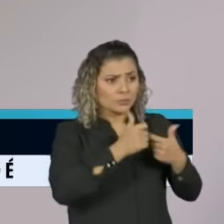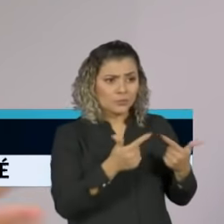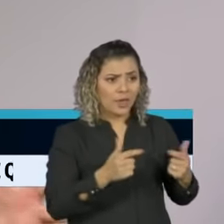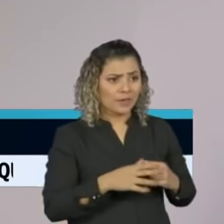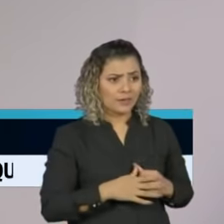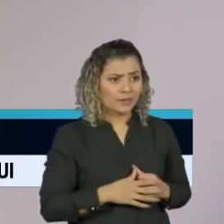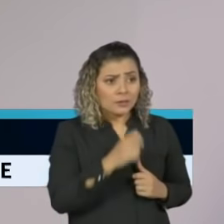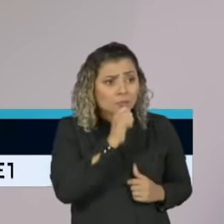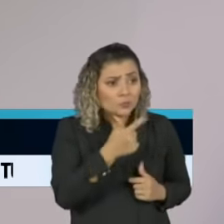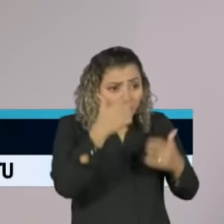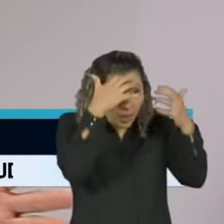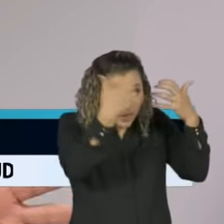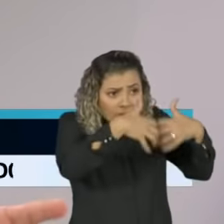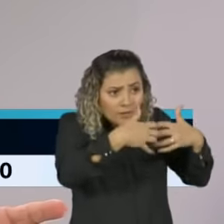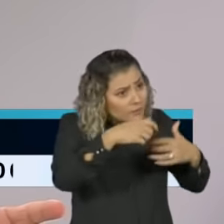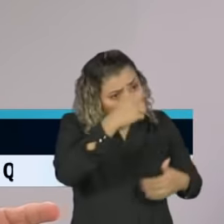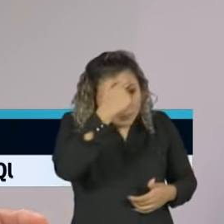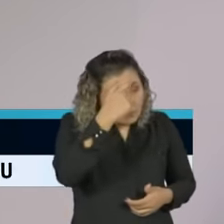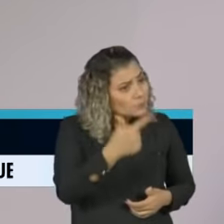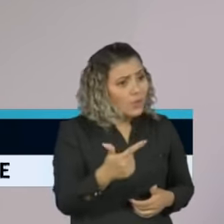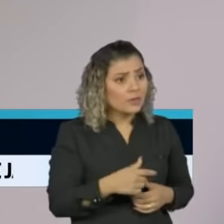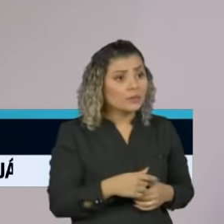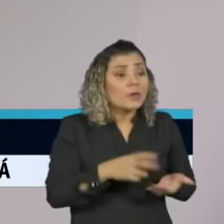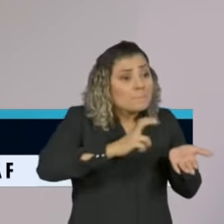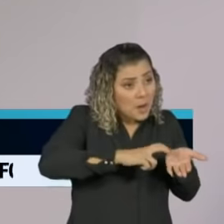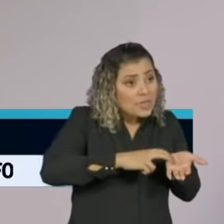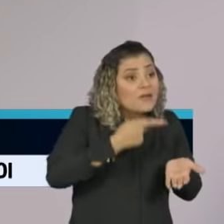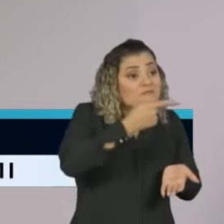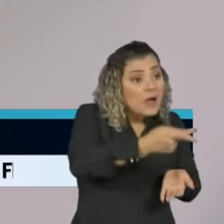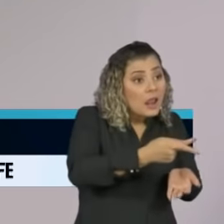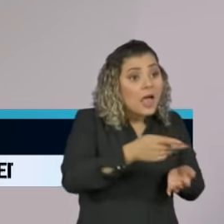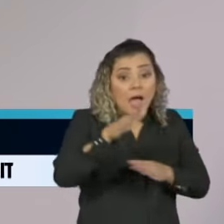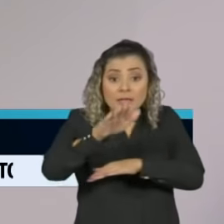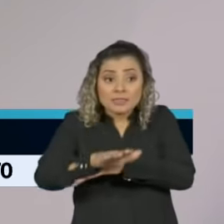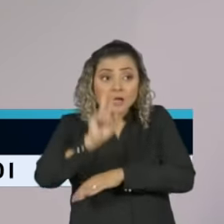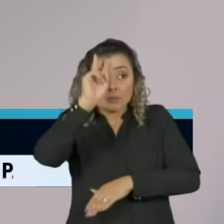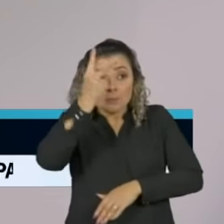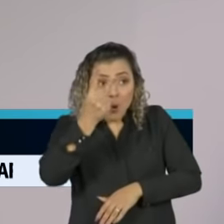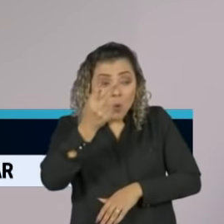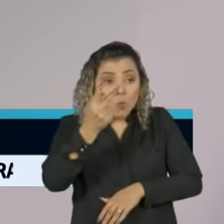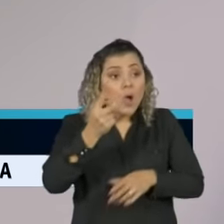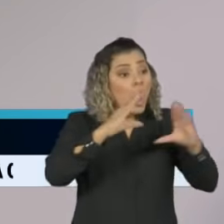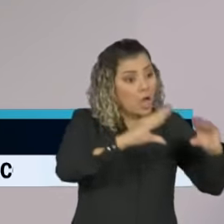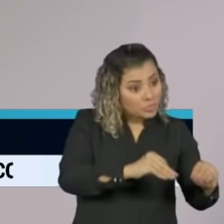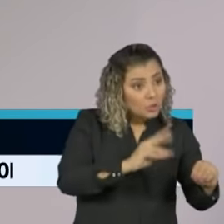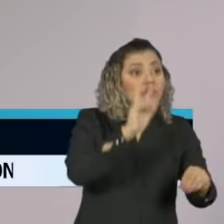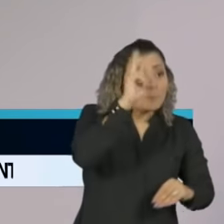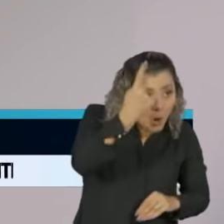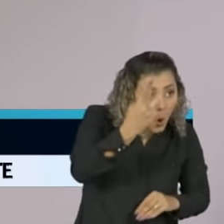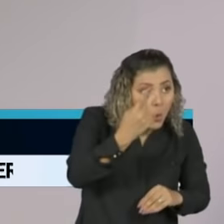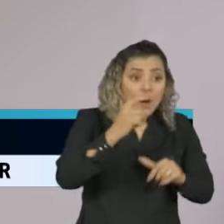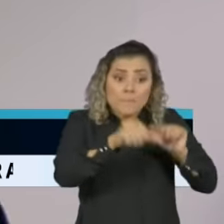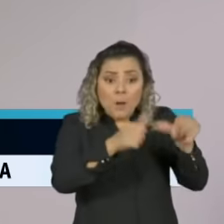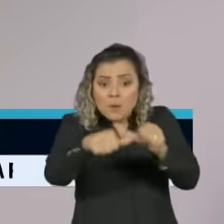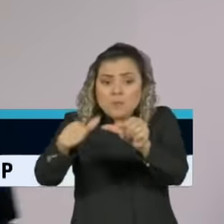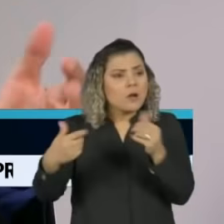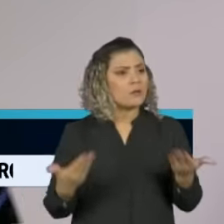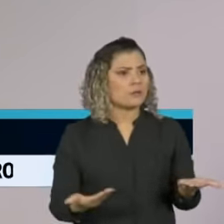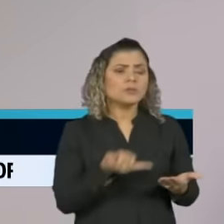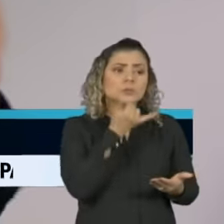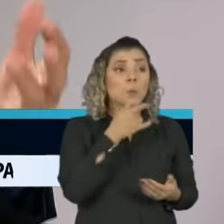Ele não é racional. Ele diz uma coisa de manhã, diz outra coisa à tarde, ele volta atrás. Ele uma hora diz que